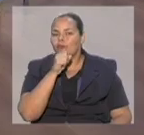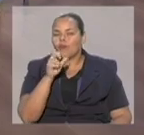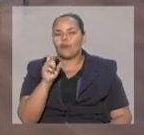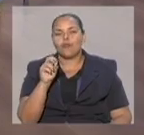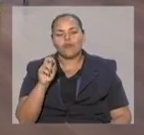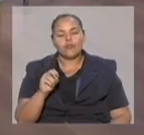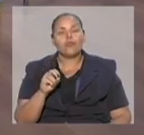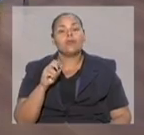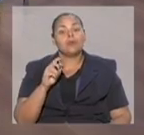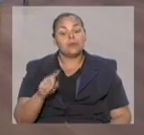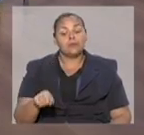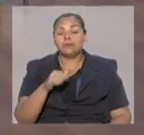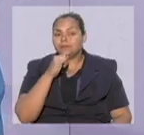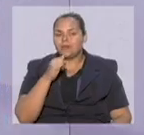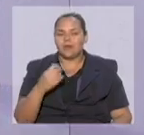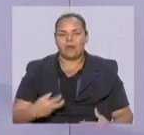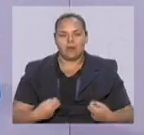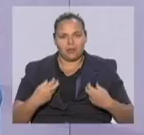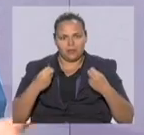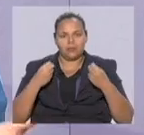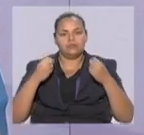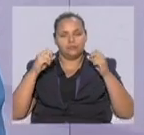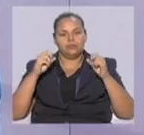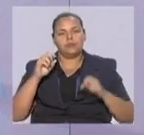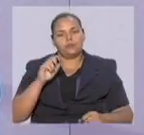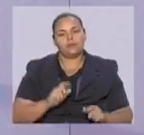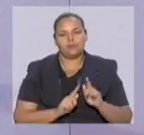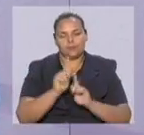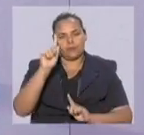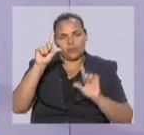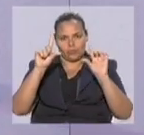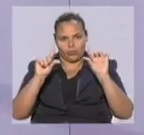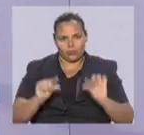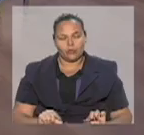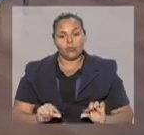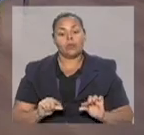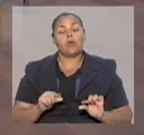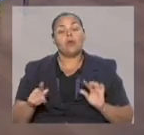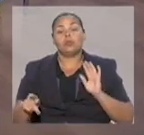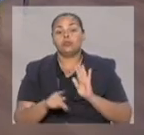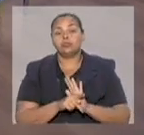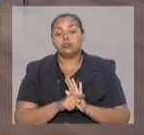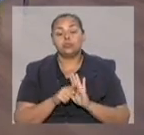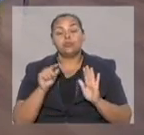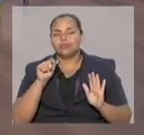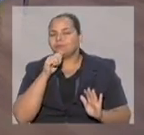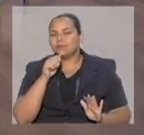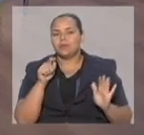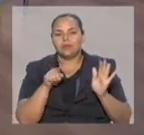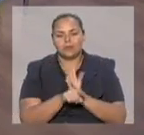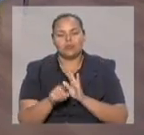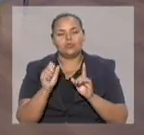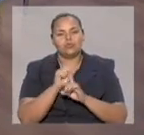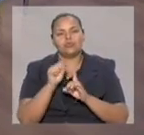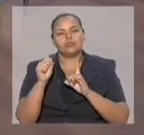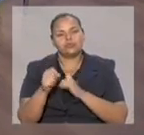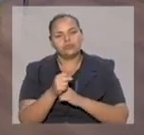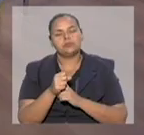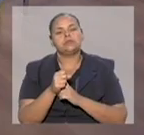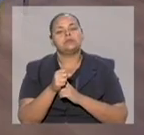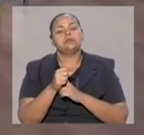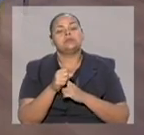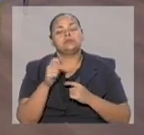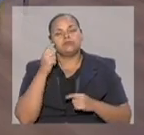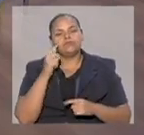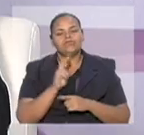avós, né, o índice de câncer, com certeza, vai ser menor. Isso sem falar da própria questão aí da sociedade